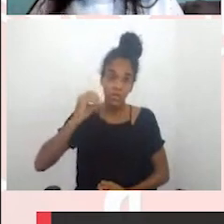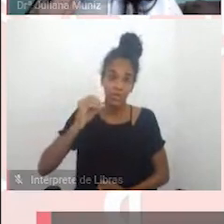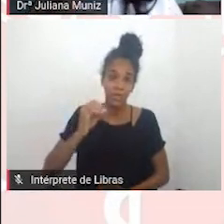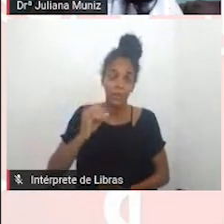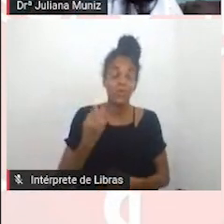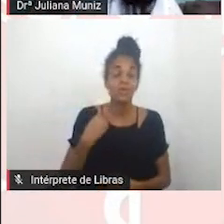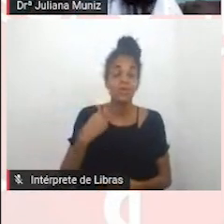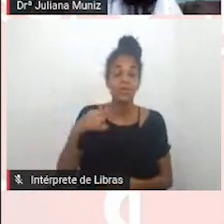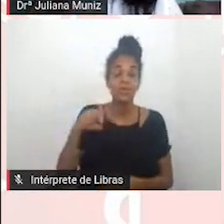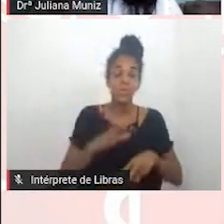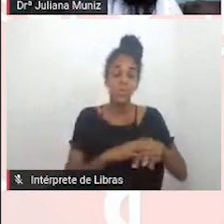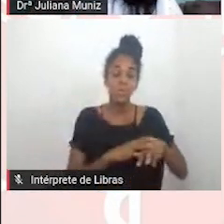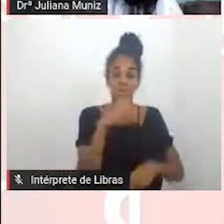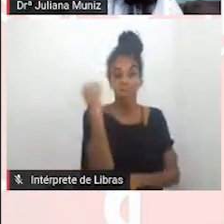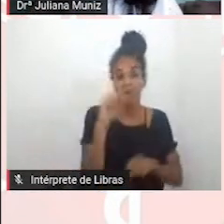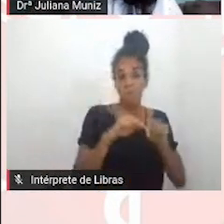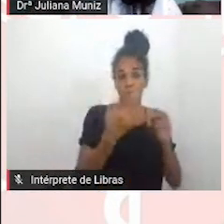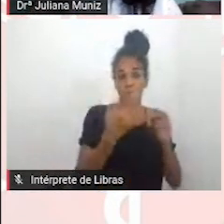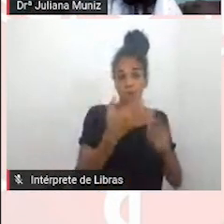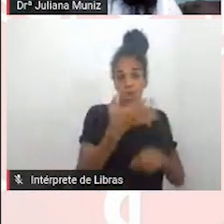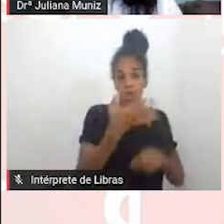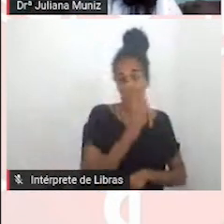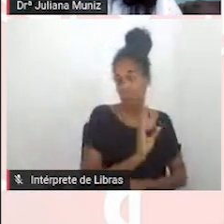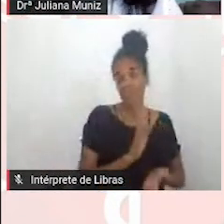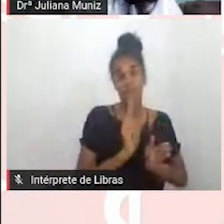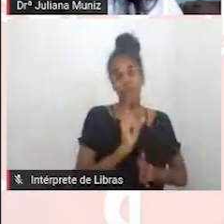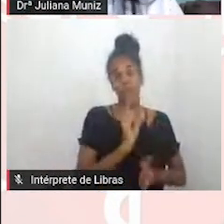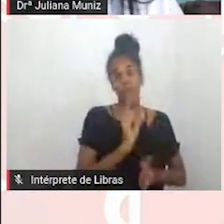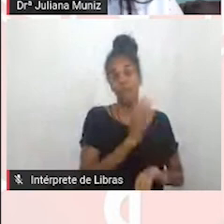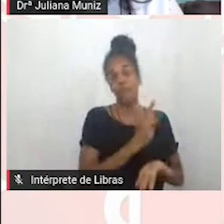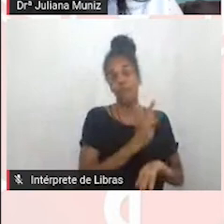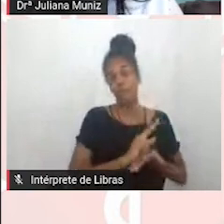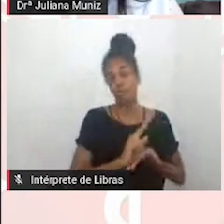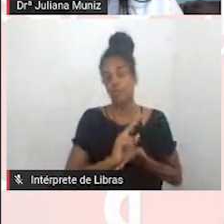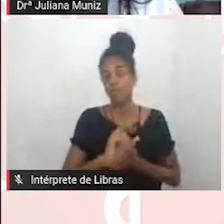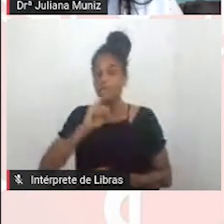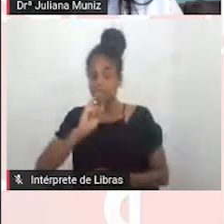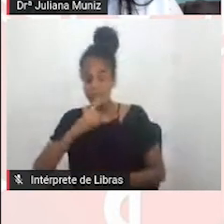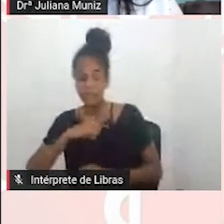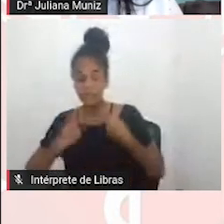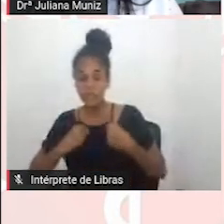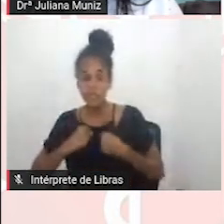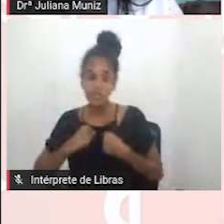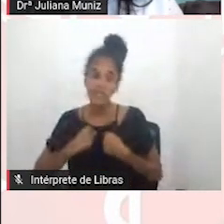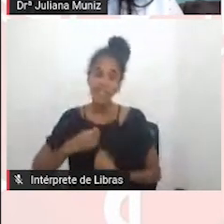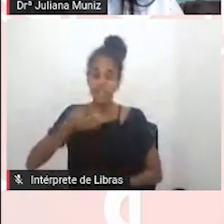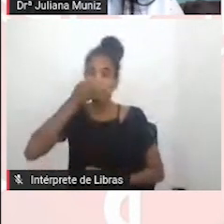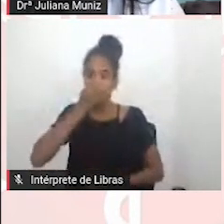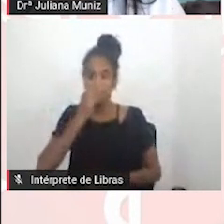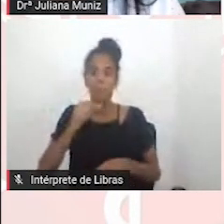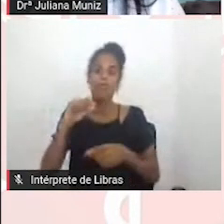tá certo? Isso é numa fase 2A da doença, numa fase de mais ou menos ali pelo 10º dia, o paciente começa a ficar hipoxêmico,